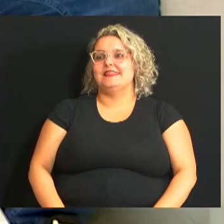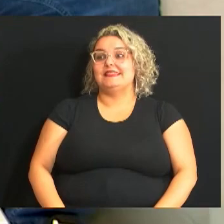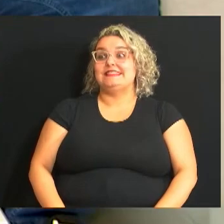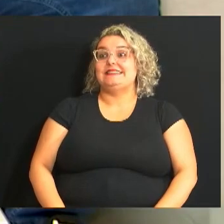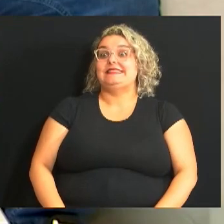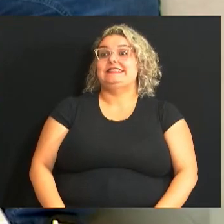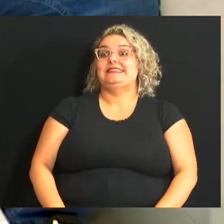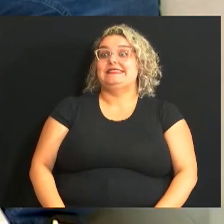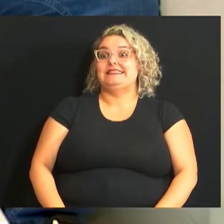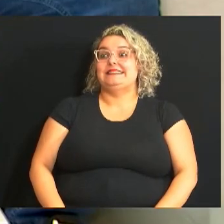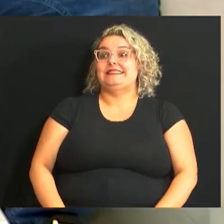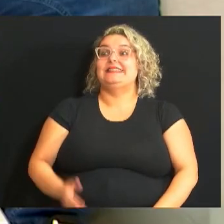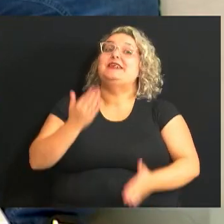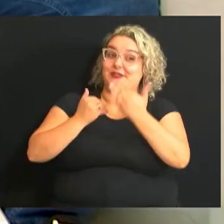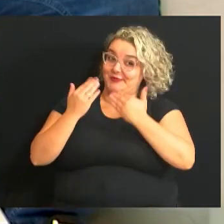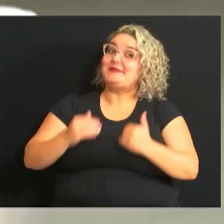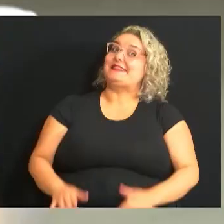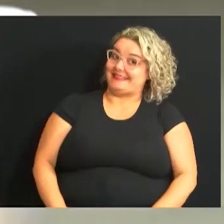Comida, né?